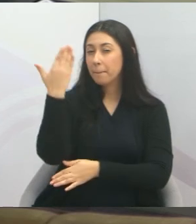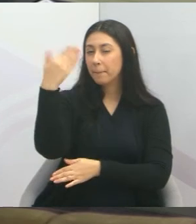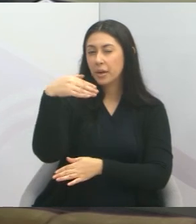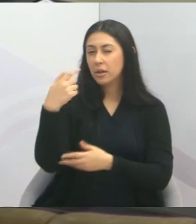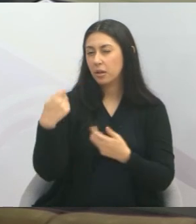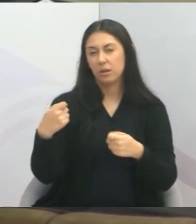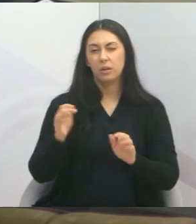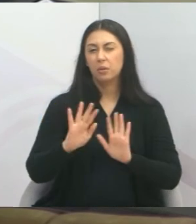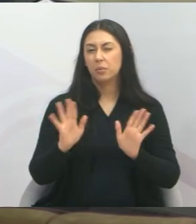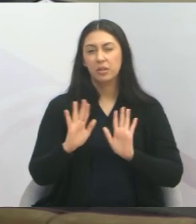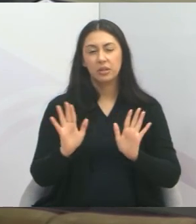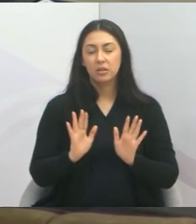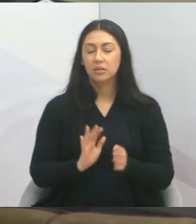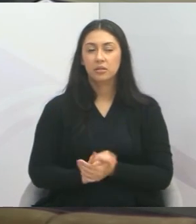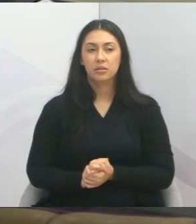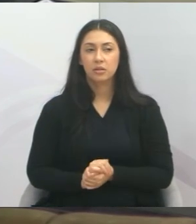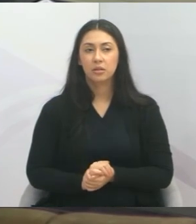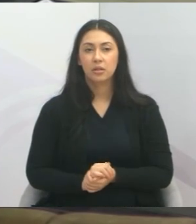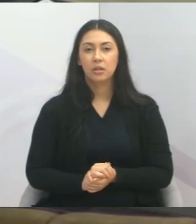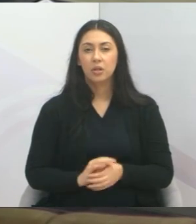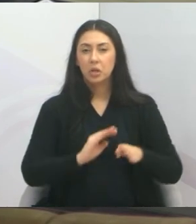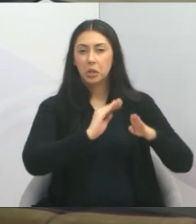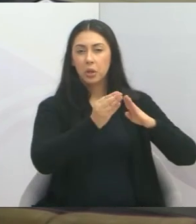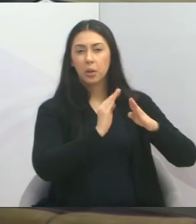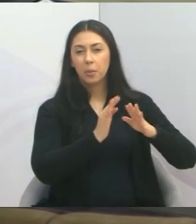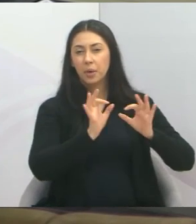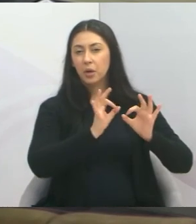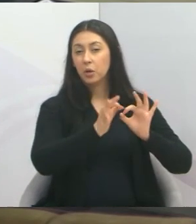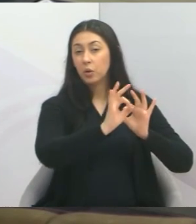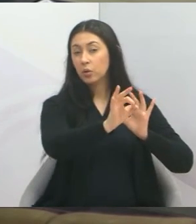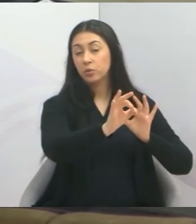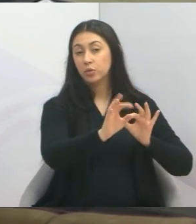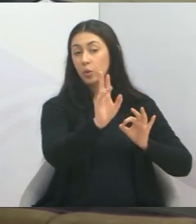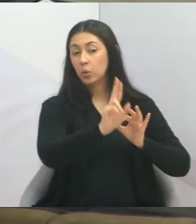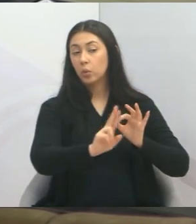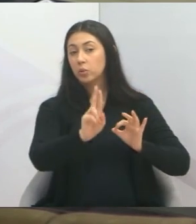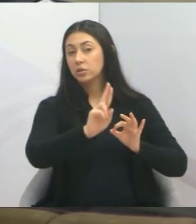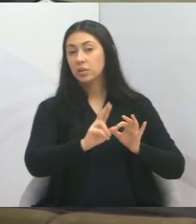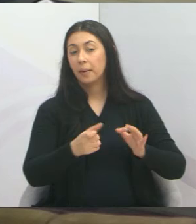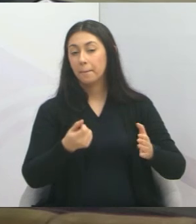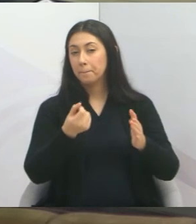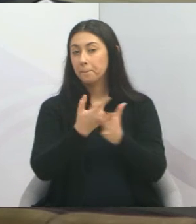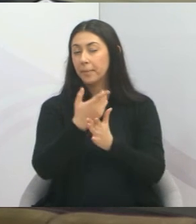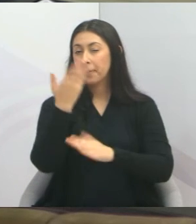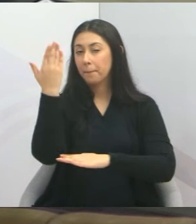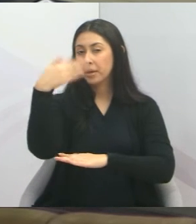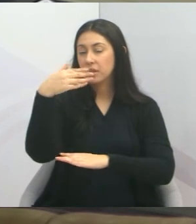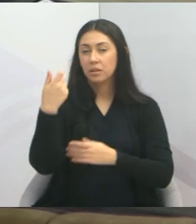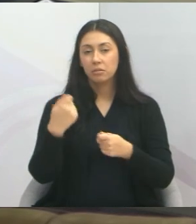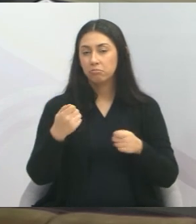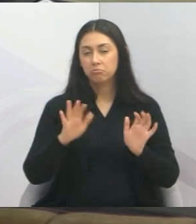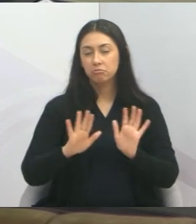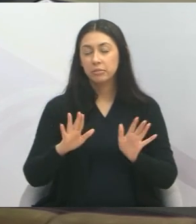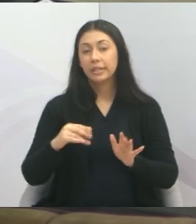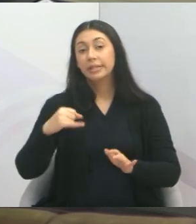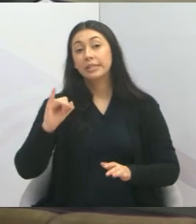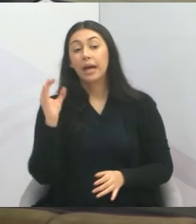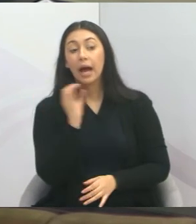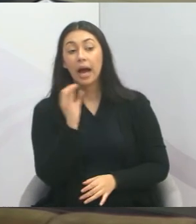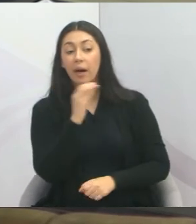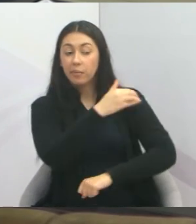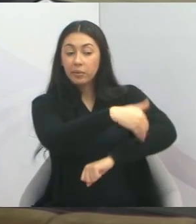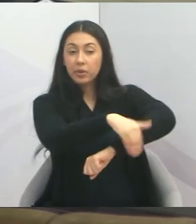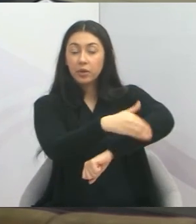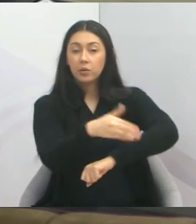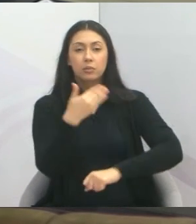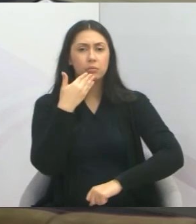vende por meio de mais Vinte e Dois de Abril daqueles bairros todo aí Você vai passar por ali que não precisa pagar pedágio mais então quanto mais rápido sair